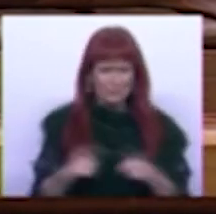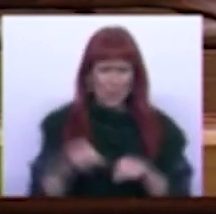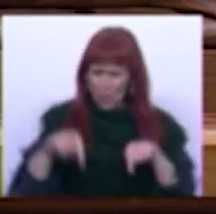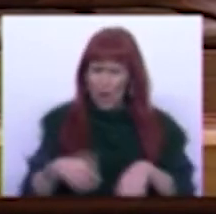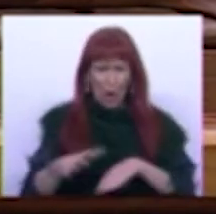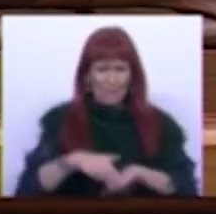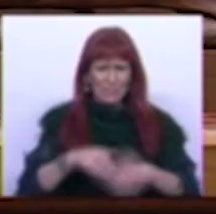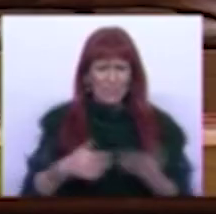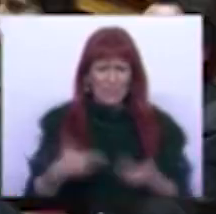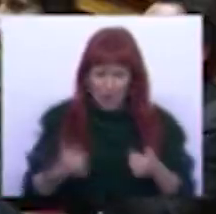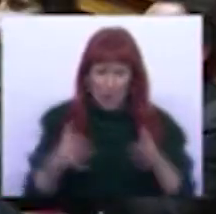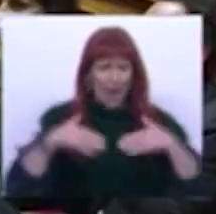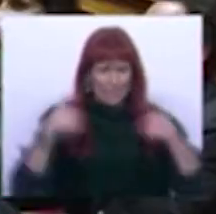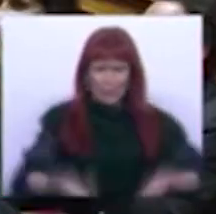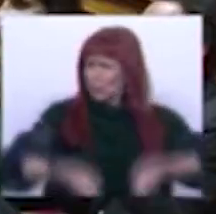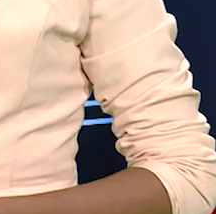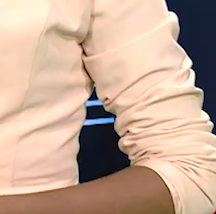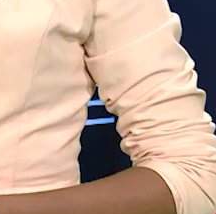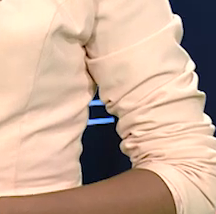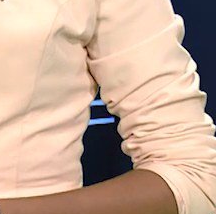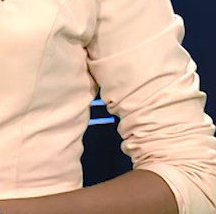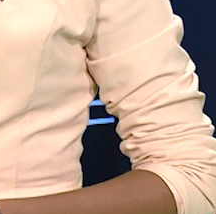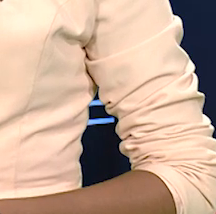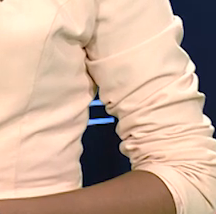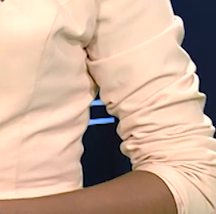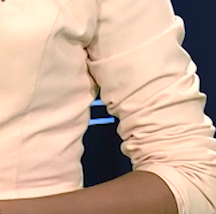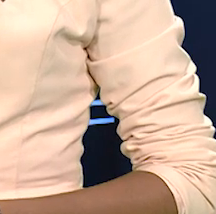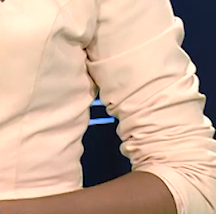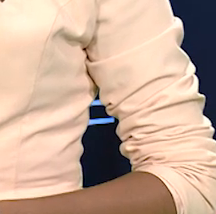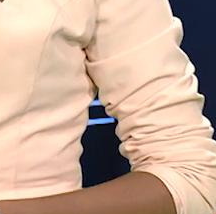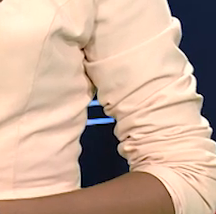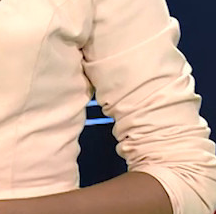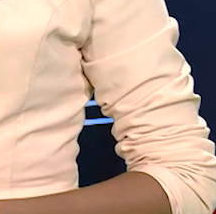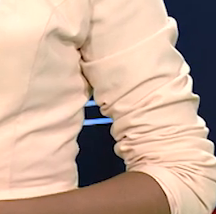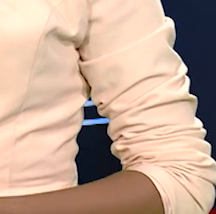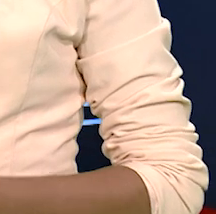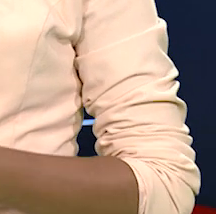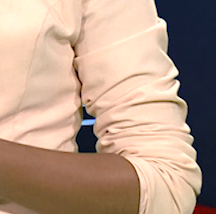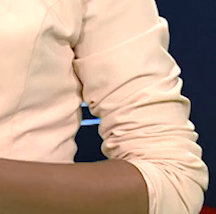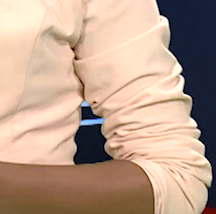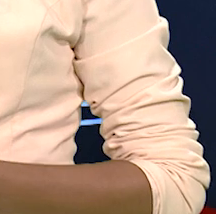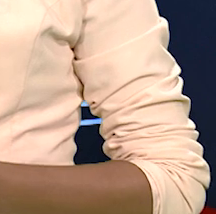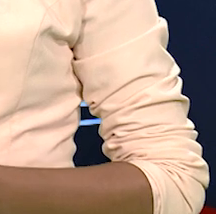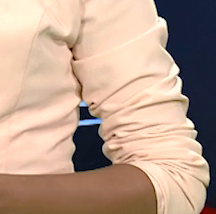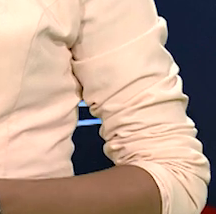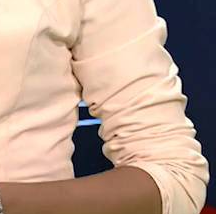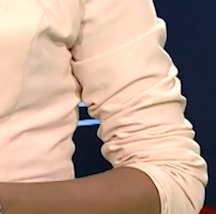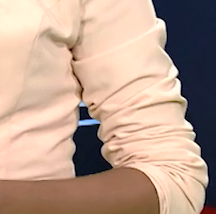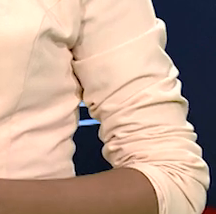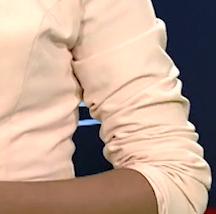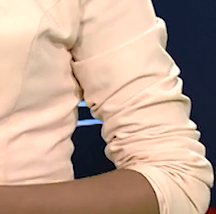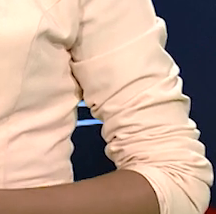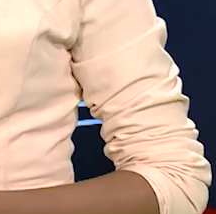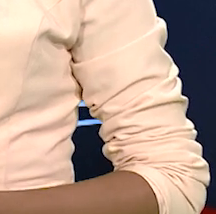não é agora que o iremos fazer. O primeiro-ministro de Portugal anunciou que o governo aprovou um conjunto de medidas